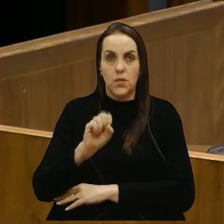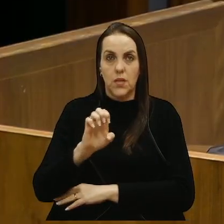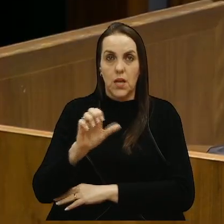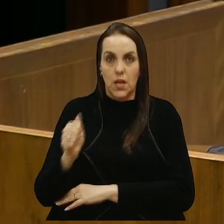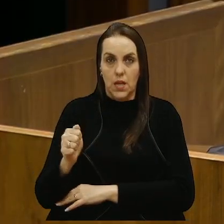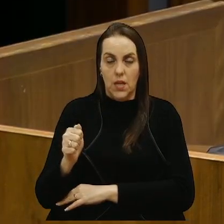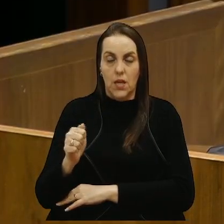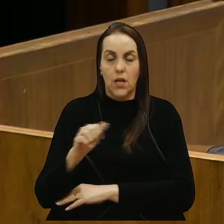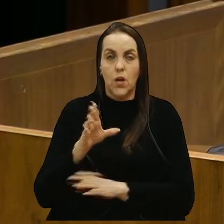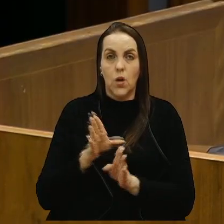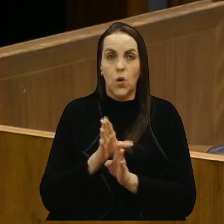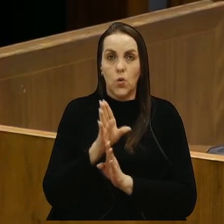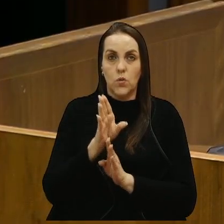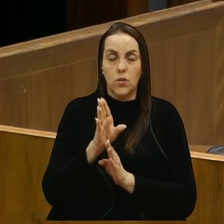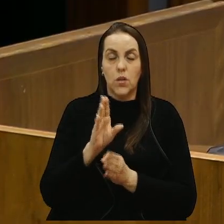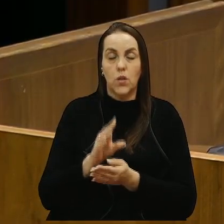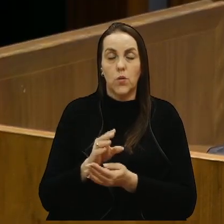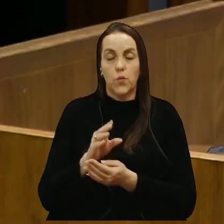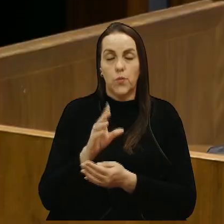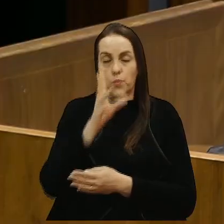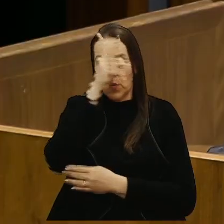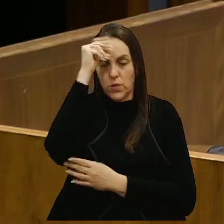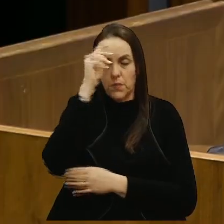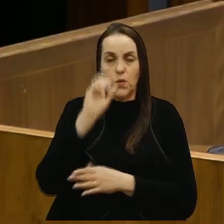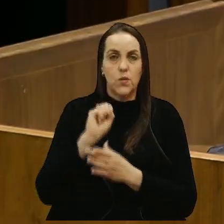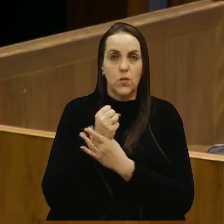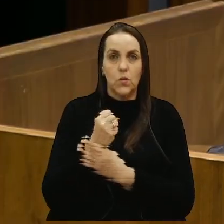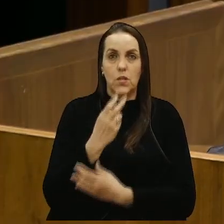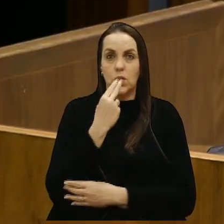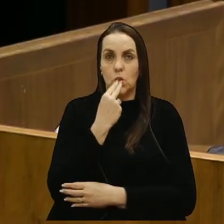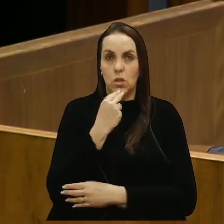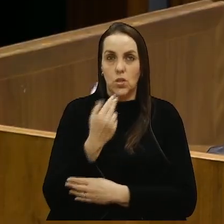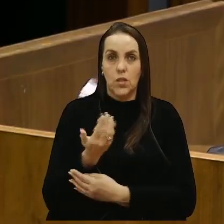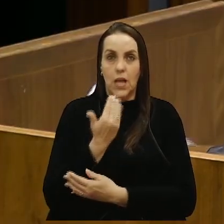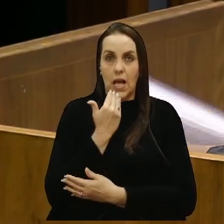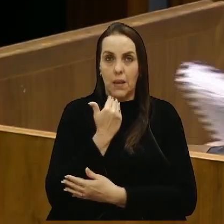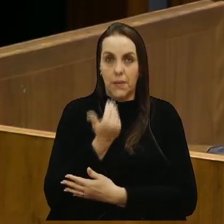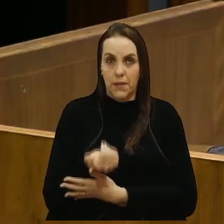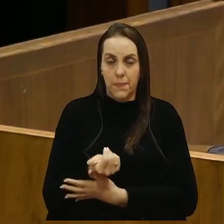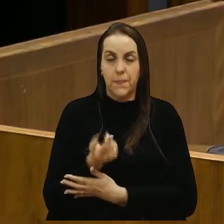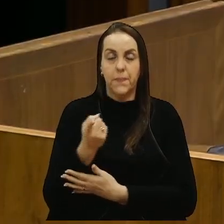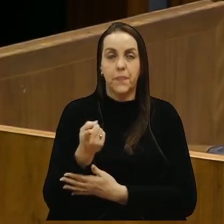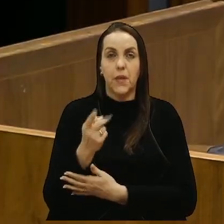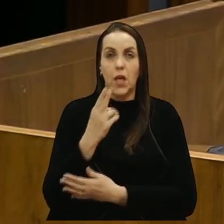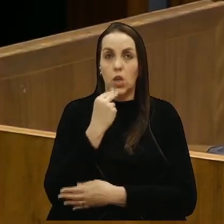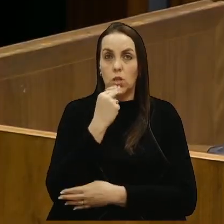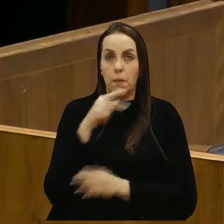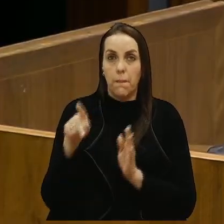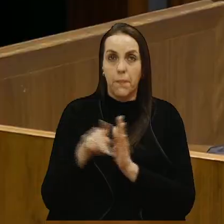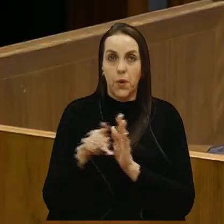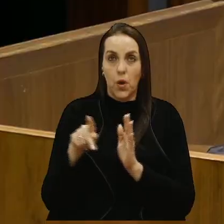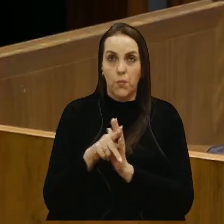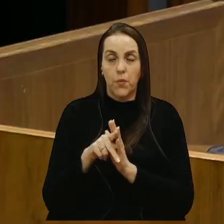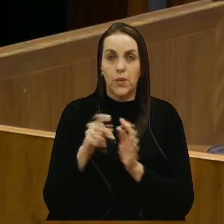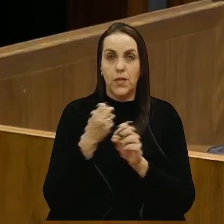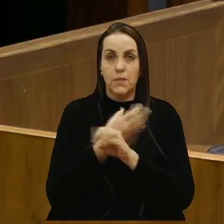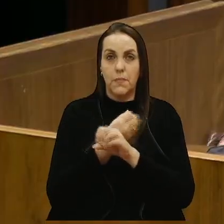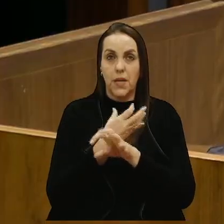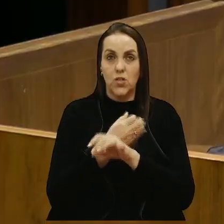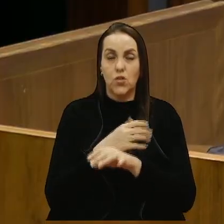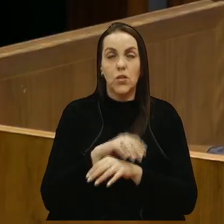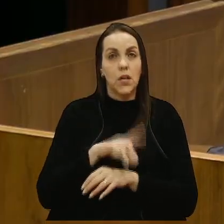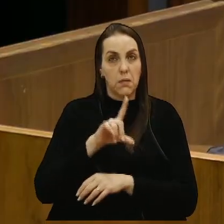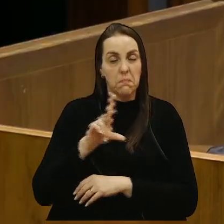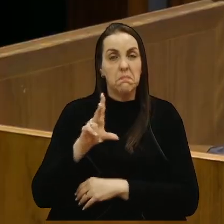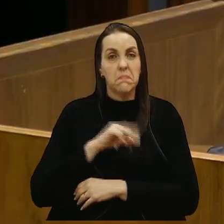Segurança Alimentar e Nutricional. Ele é nutricionista da SMED, e essa aqui mereceria